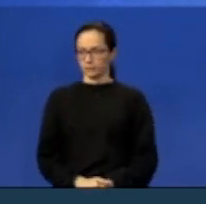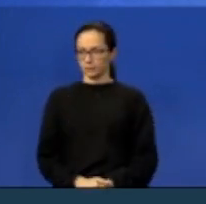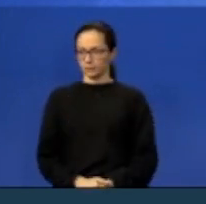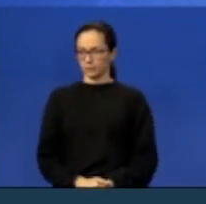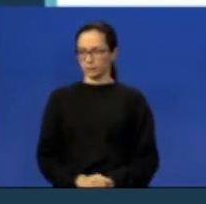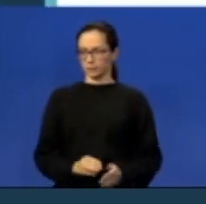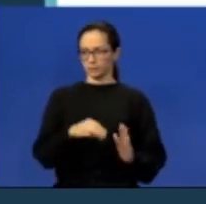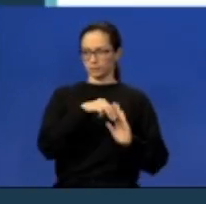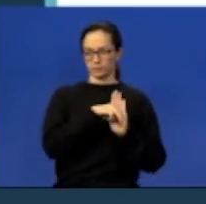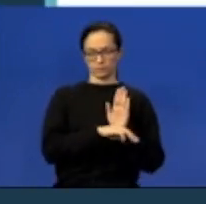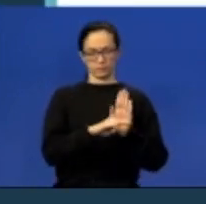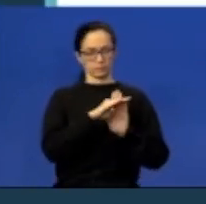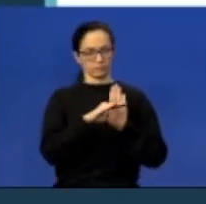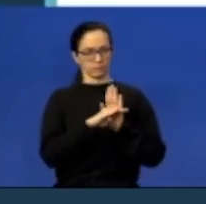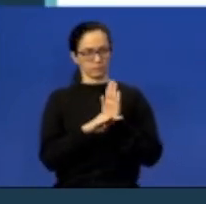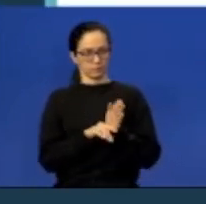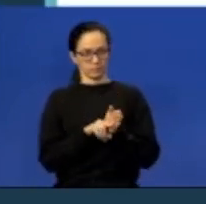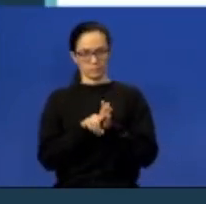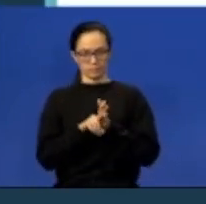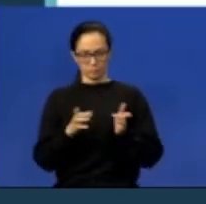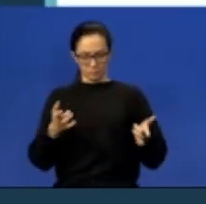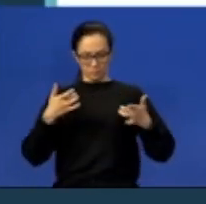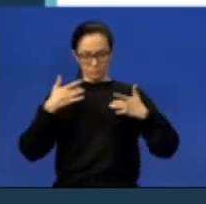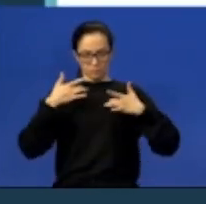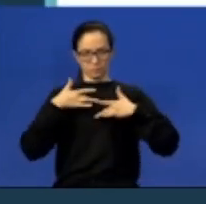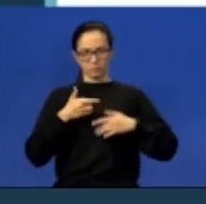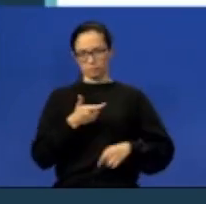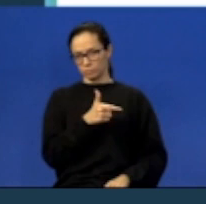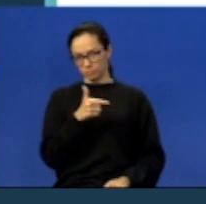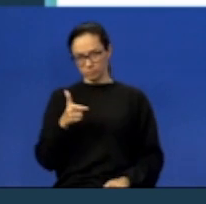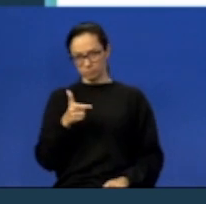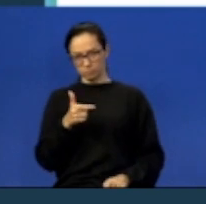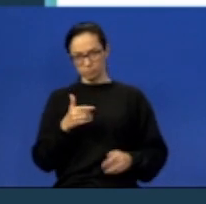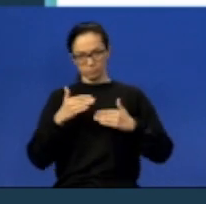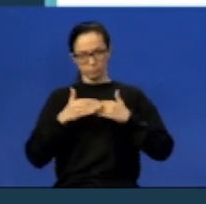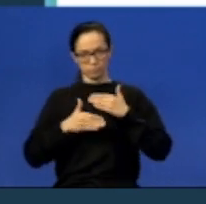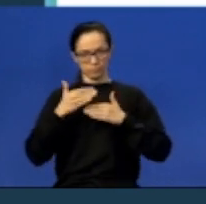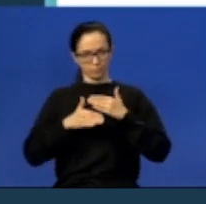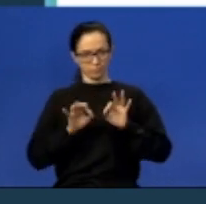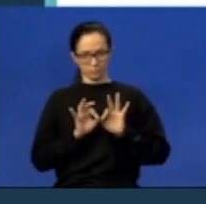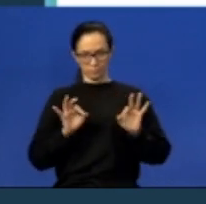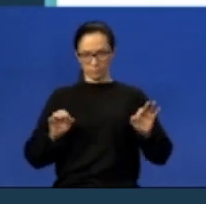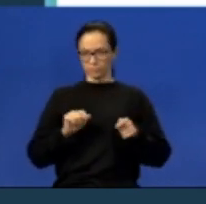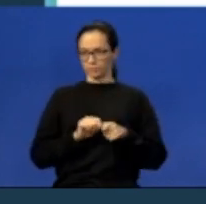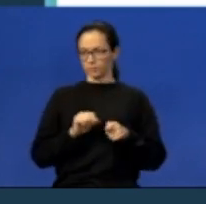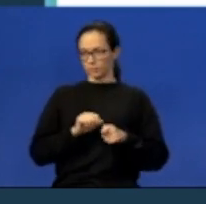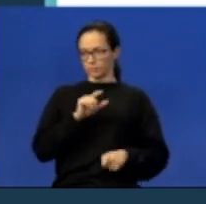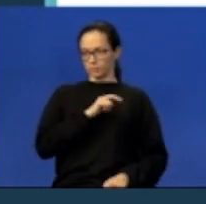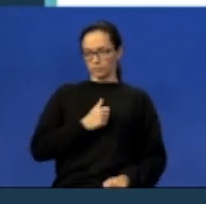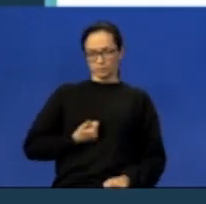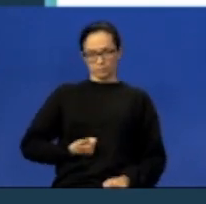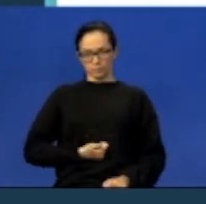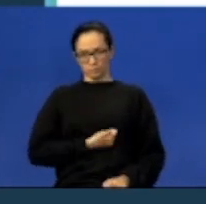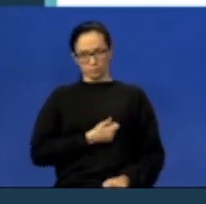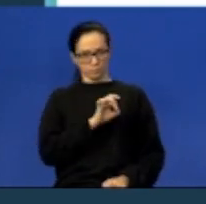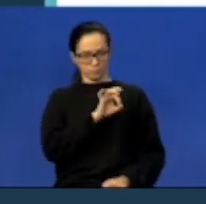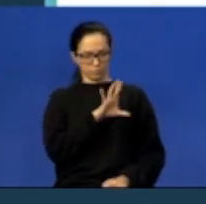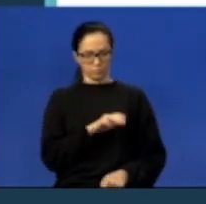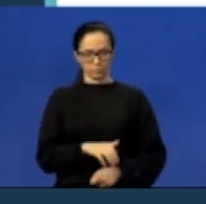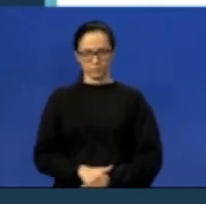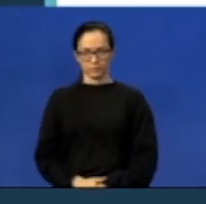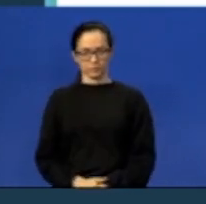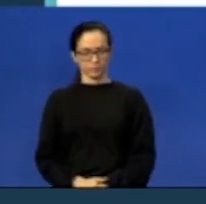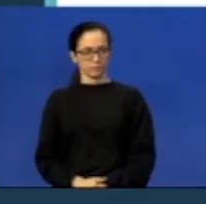é um método de exame não invasivo ou minimamente invasivo, quando feito por ginecologistas, né,